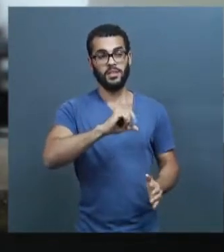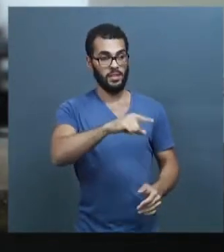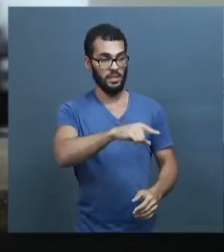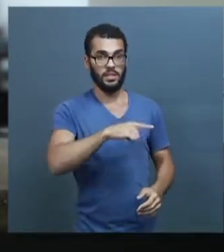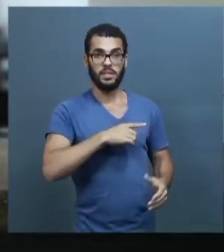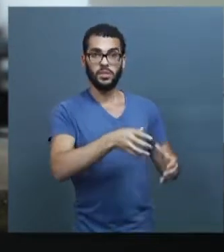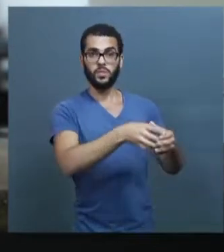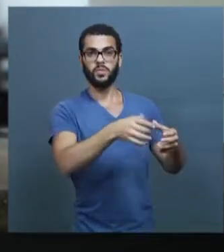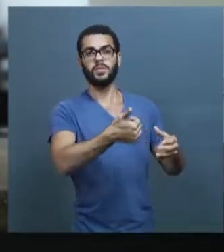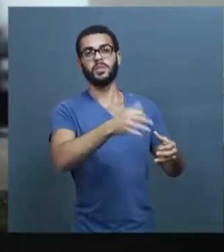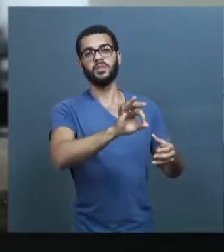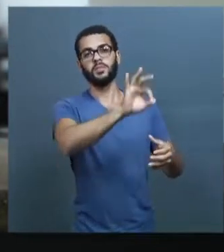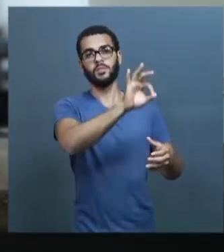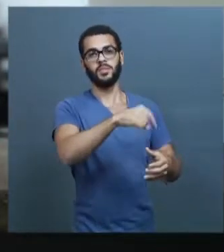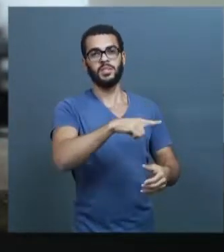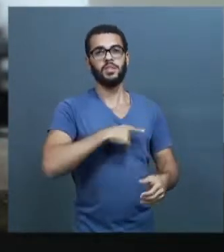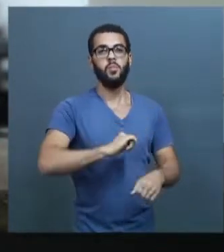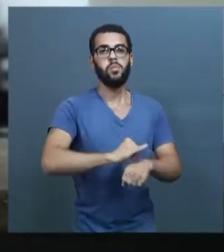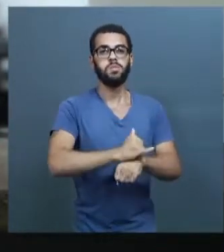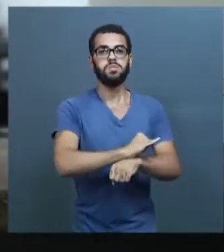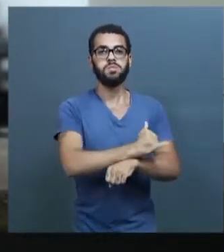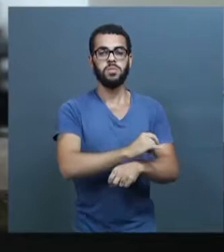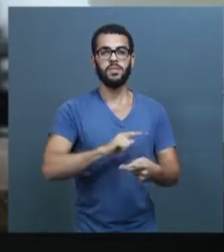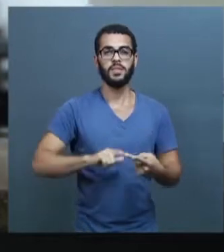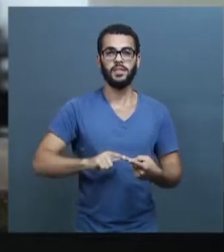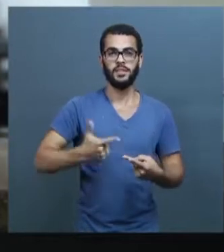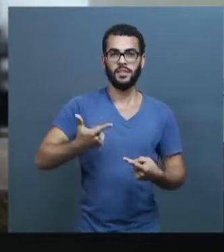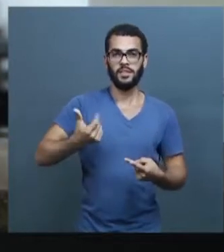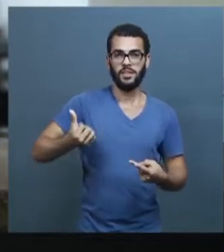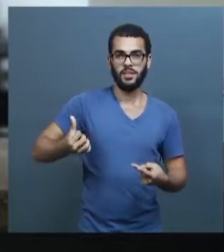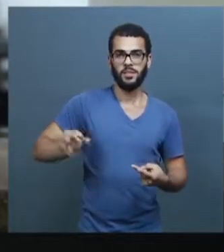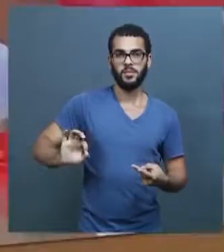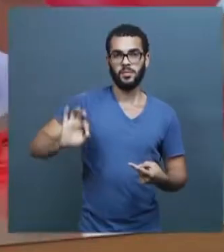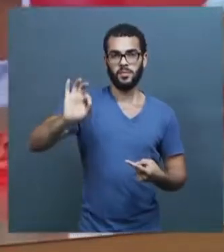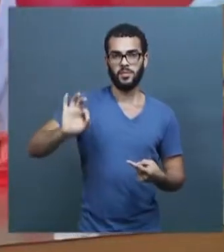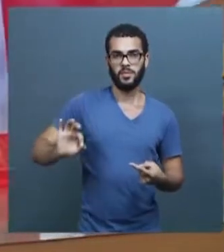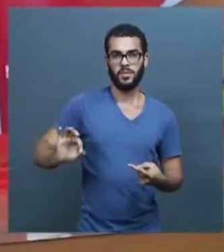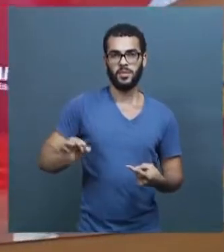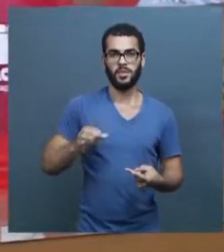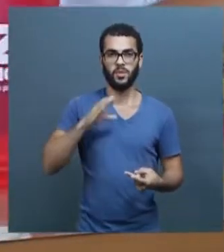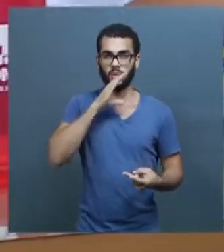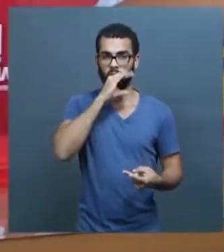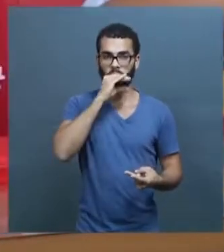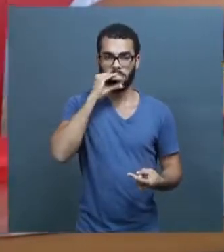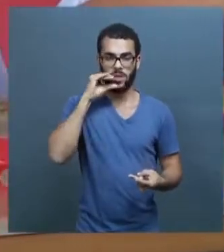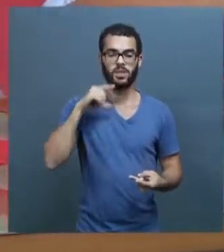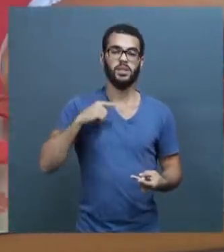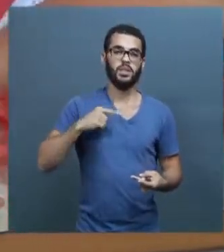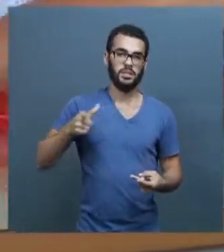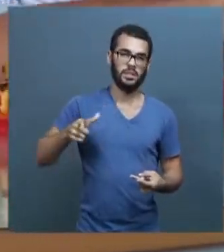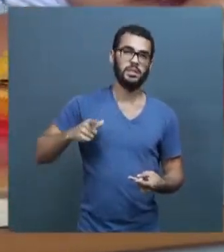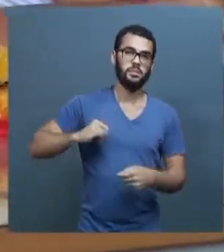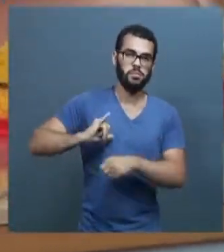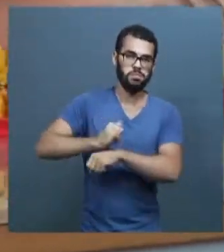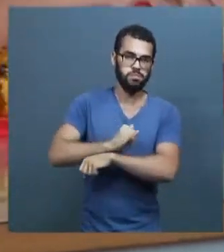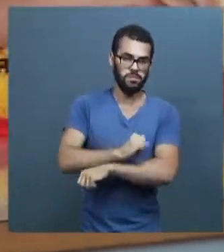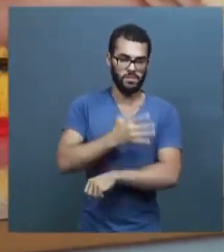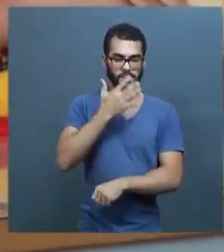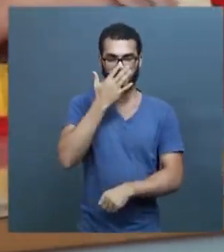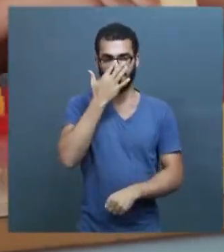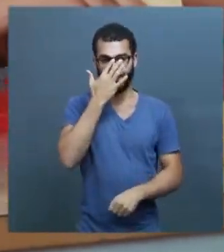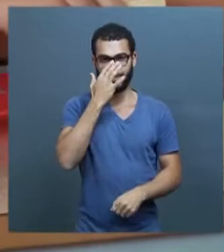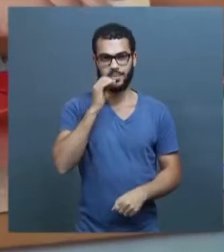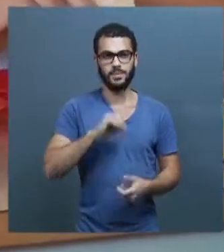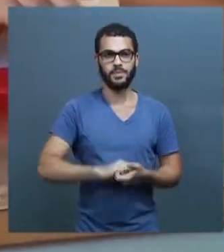enquanto 26% dos adolescentes estão com excesso de peso. Educação alimentar também acontece nesta